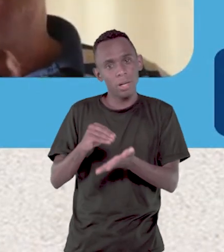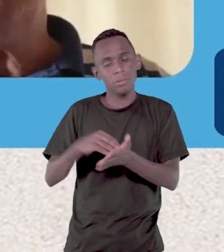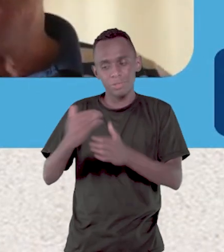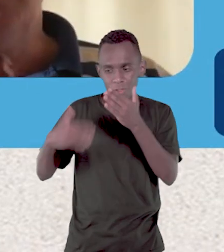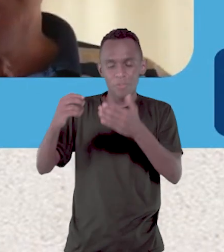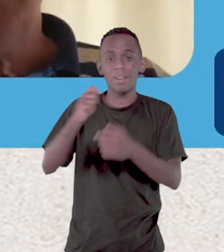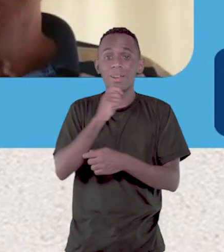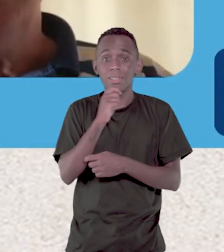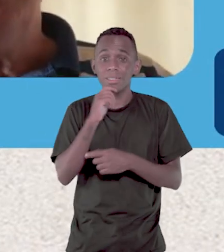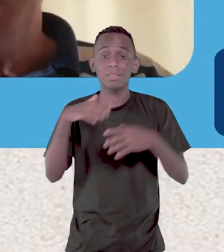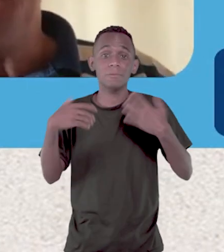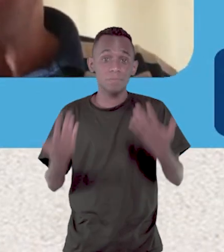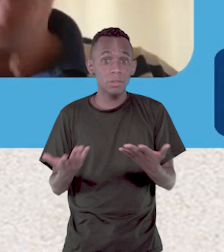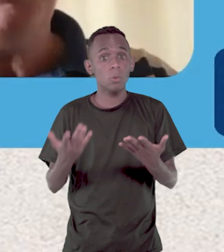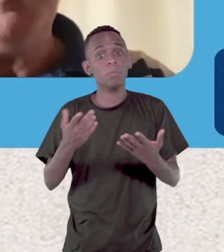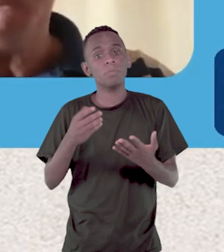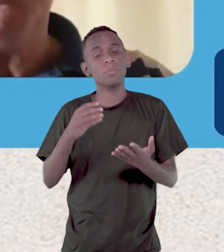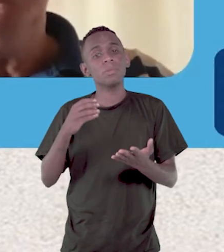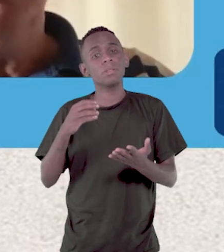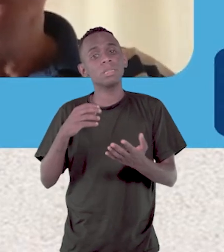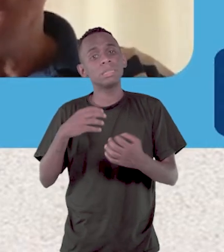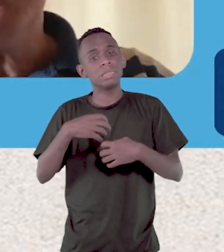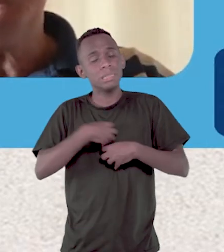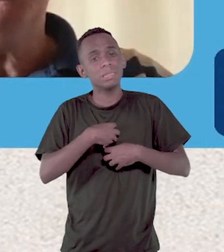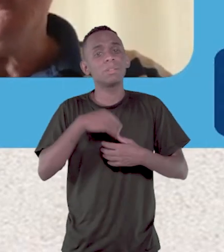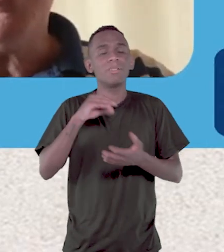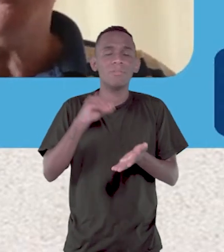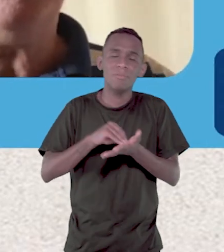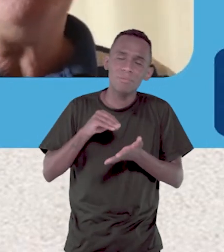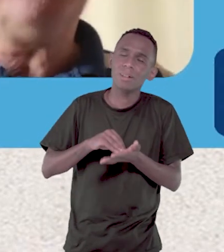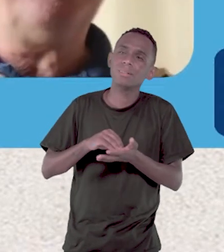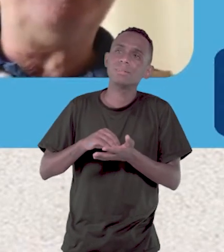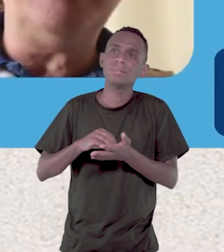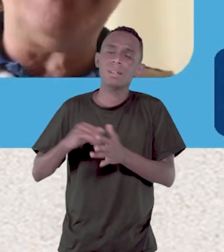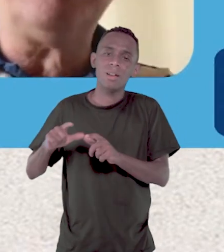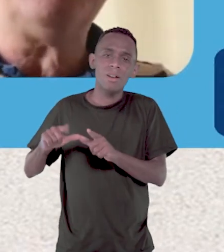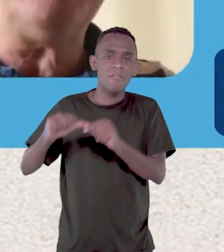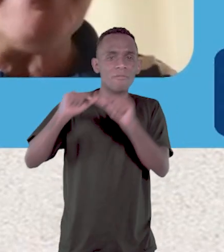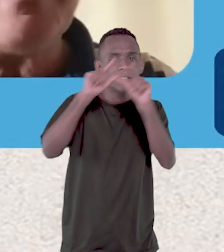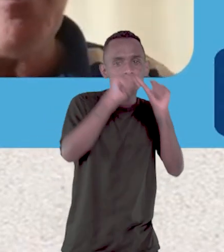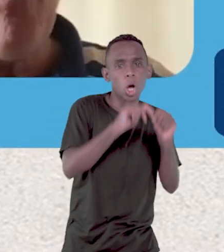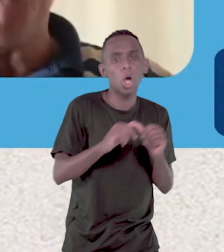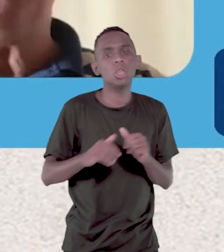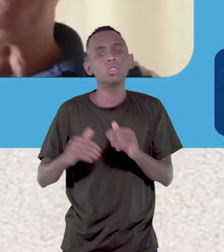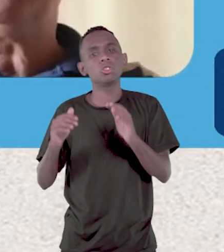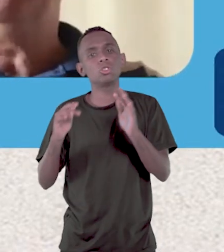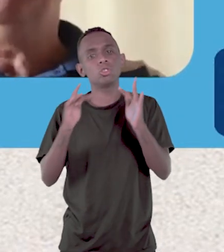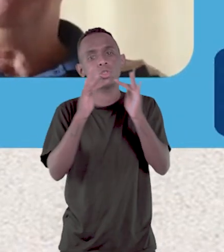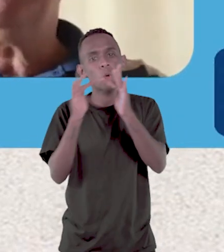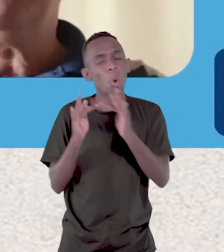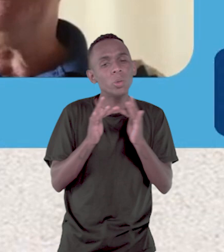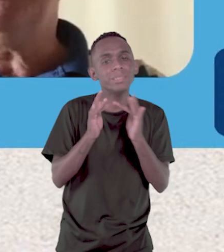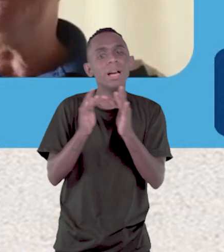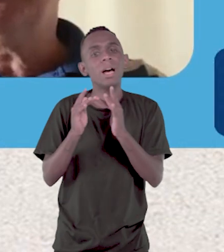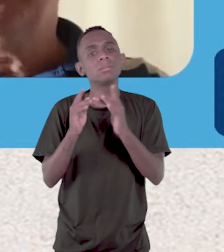a gente fica nos devendo, né, essas viagens, esses